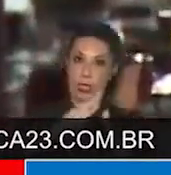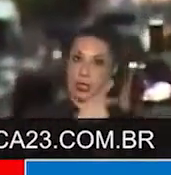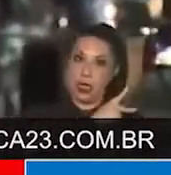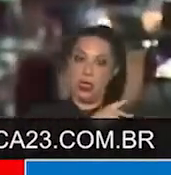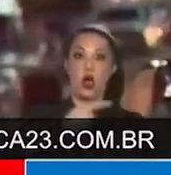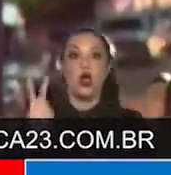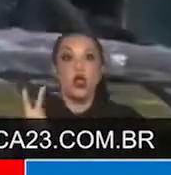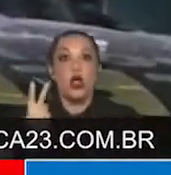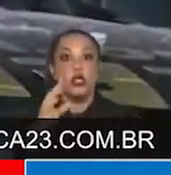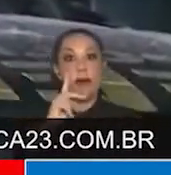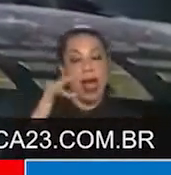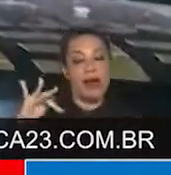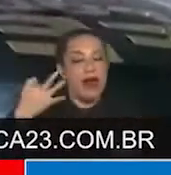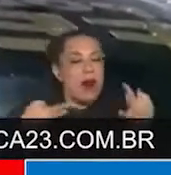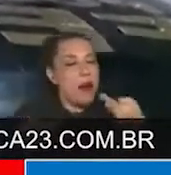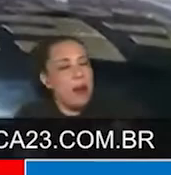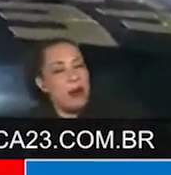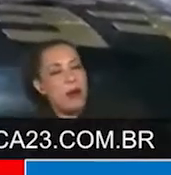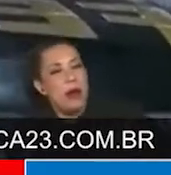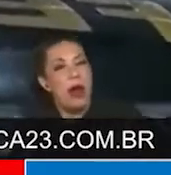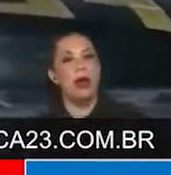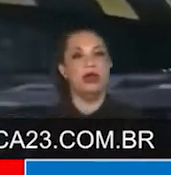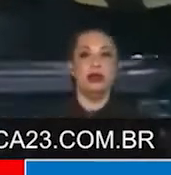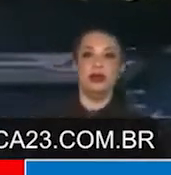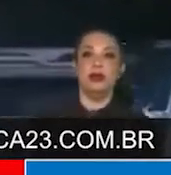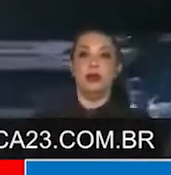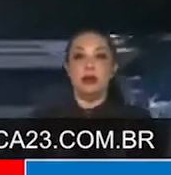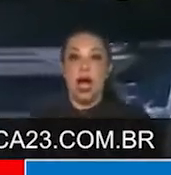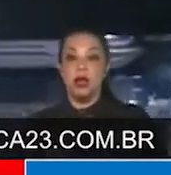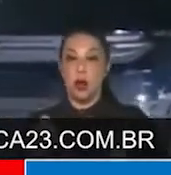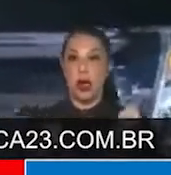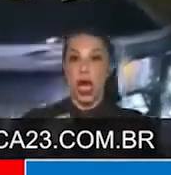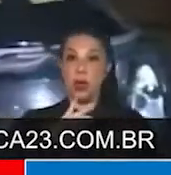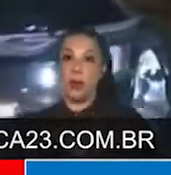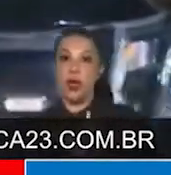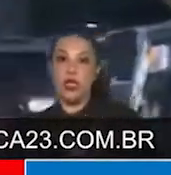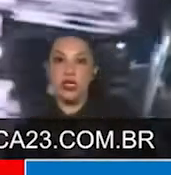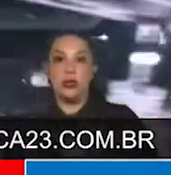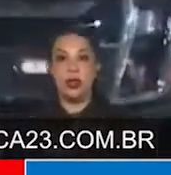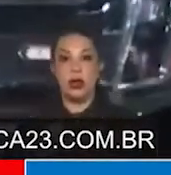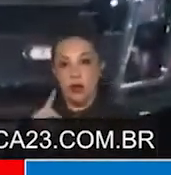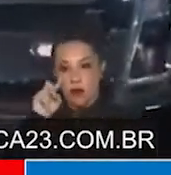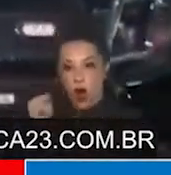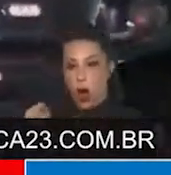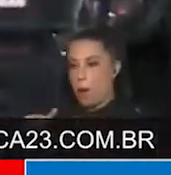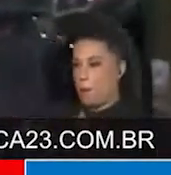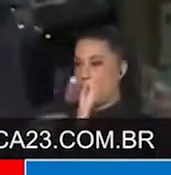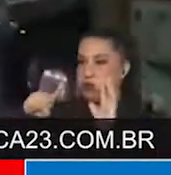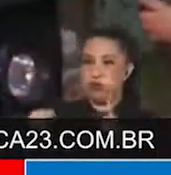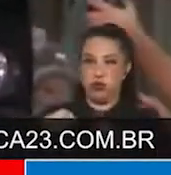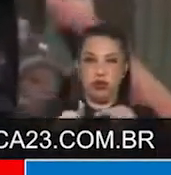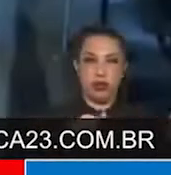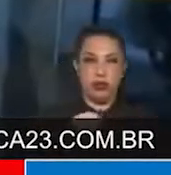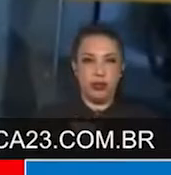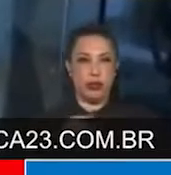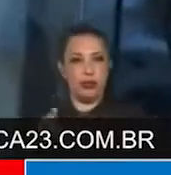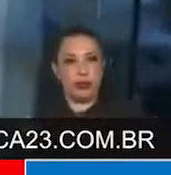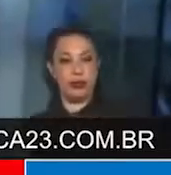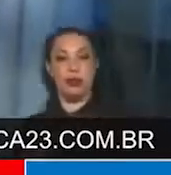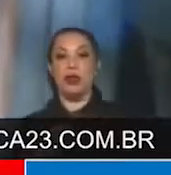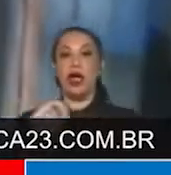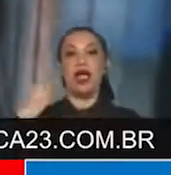ficaram feridos por estilhaços de Granada a viatura da polícia ficou com várias marcas de bala